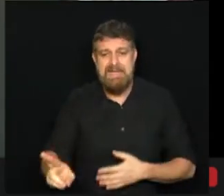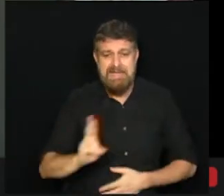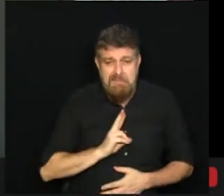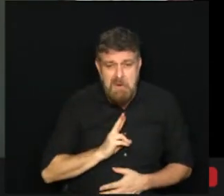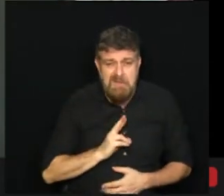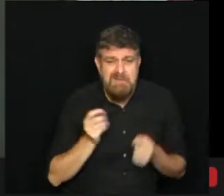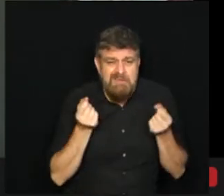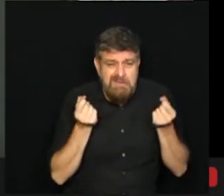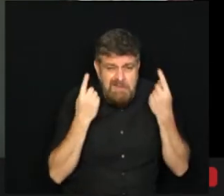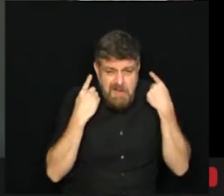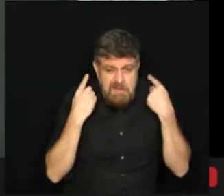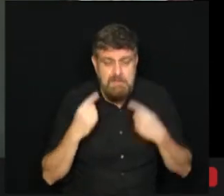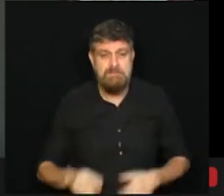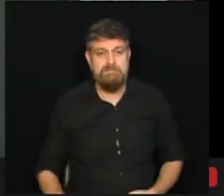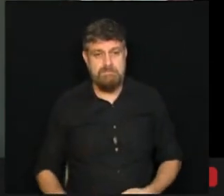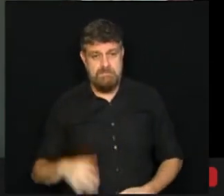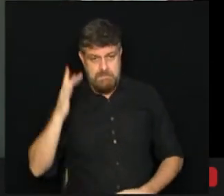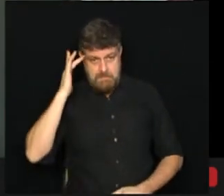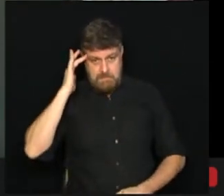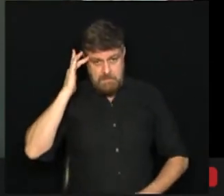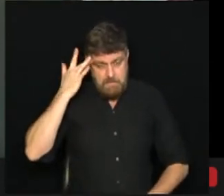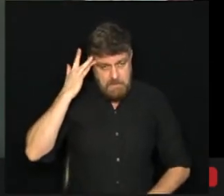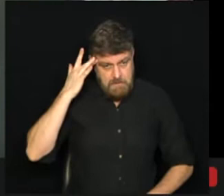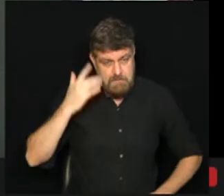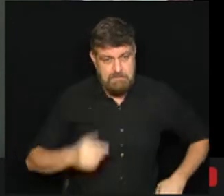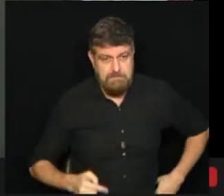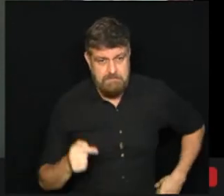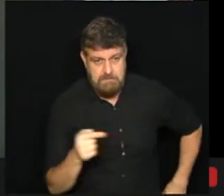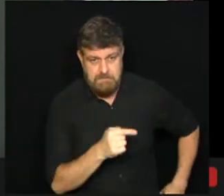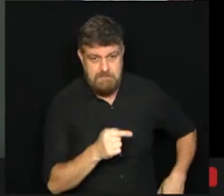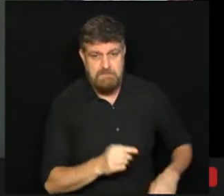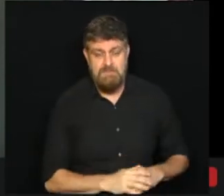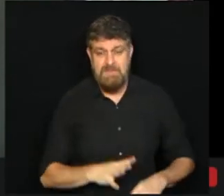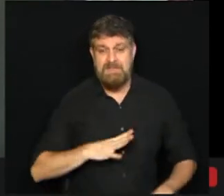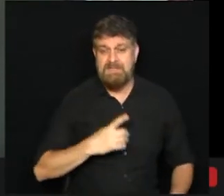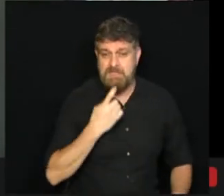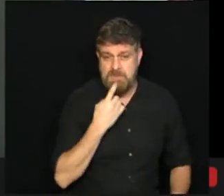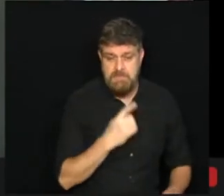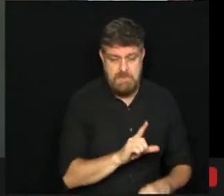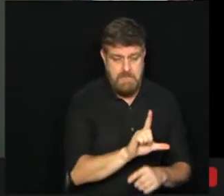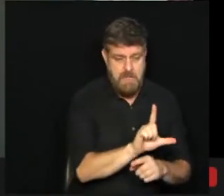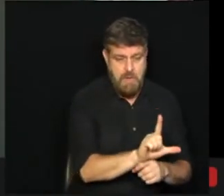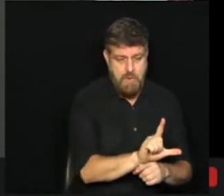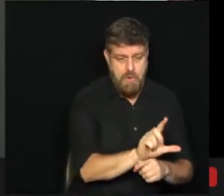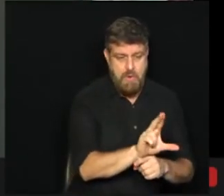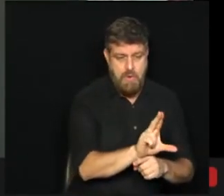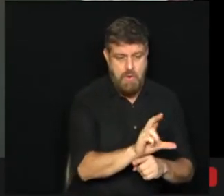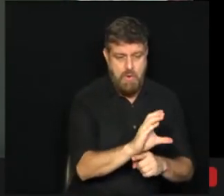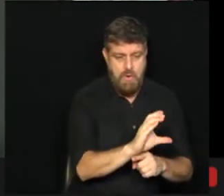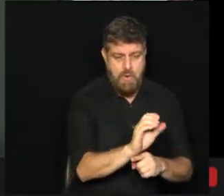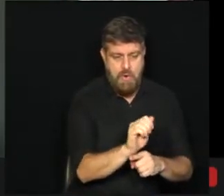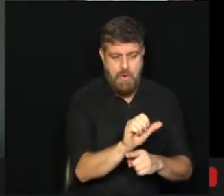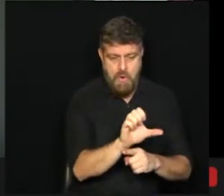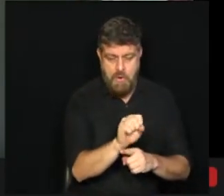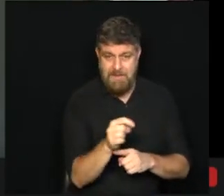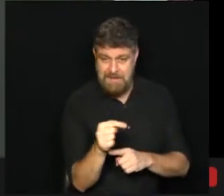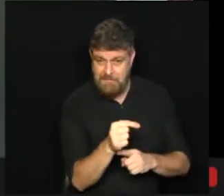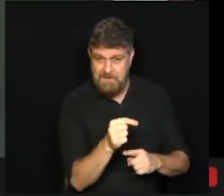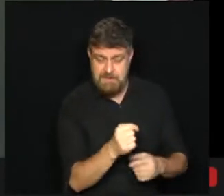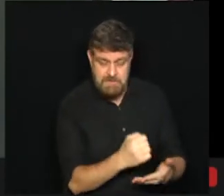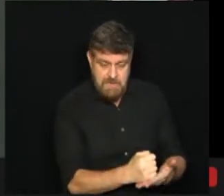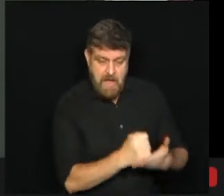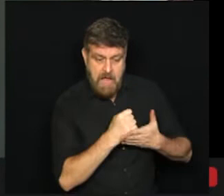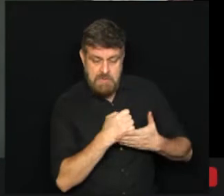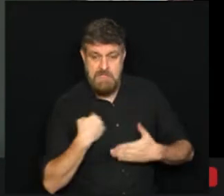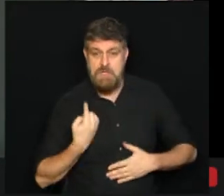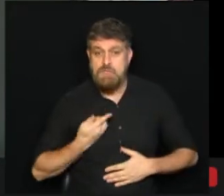que esse caso do garoto Lucas em Campinas pode contribuir para a gente instaurar um